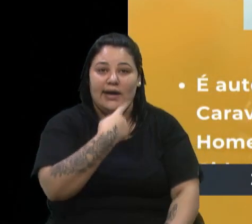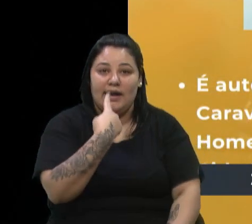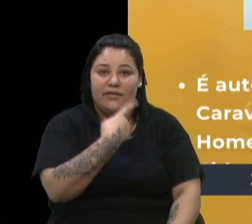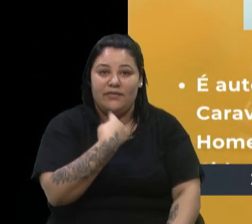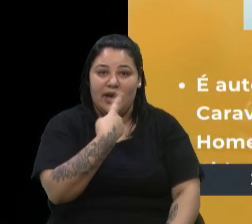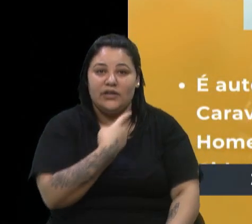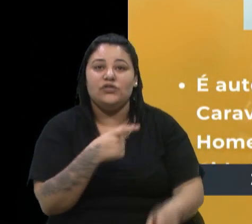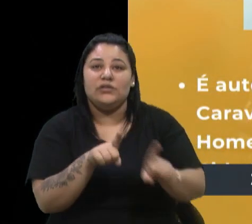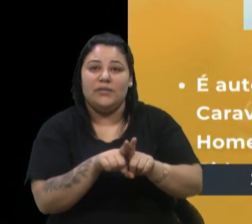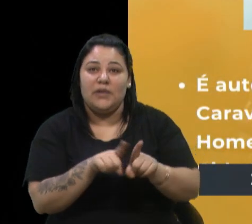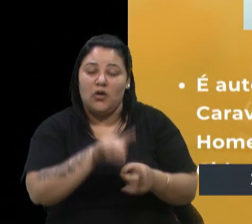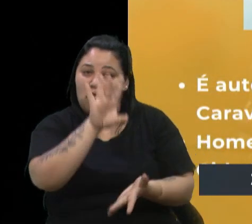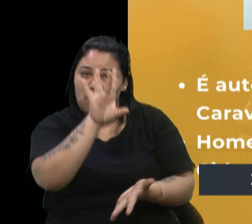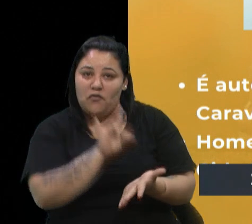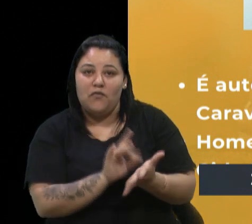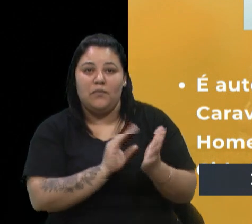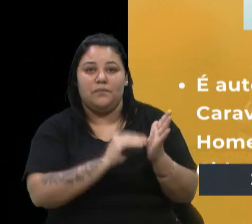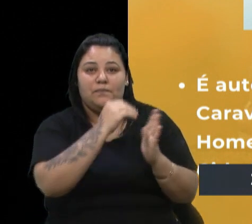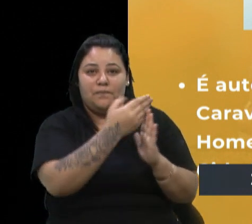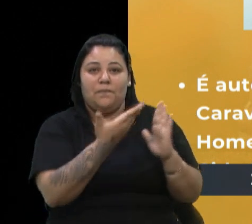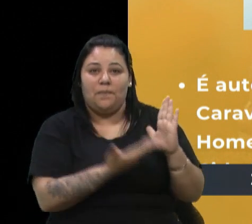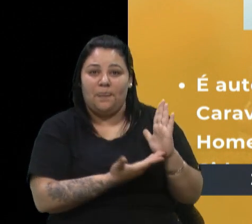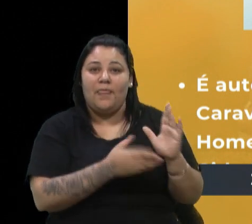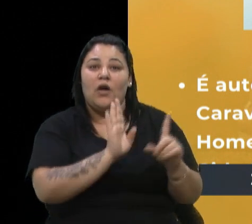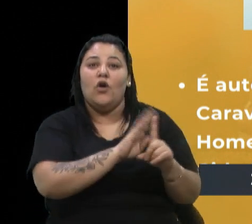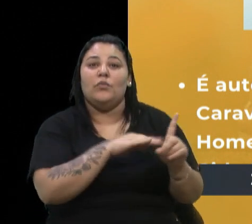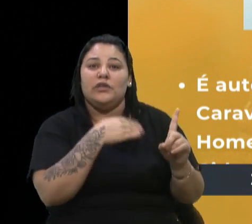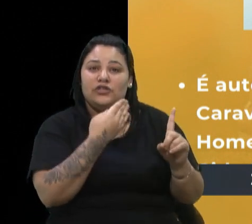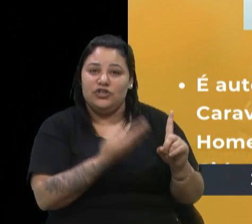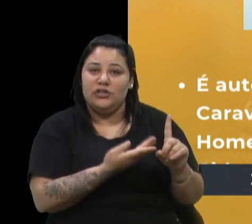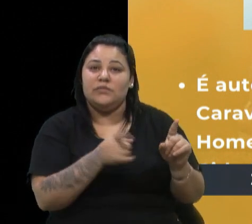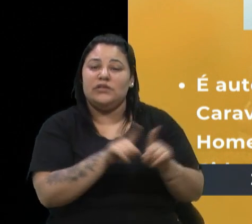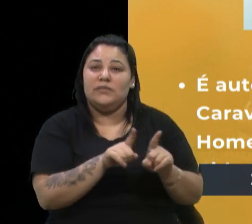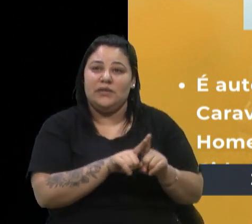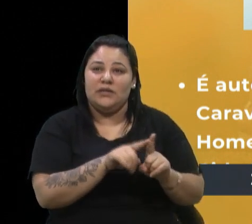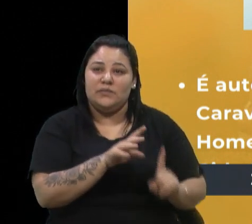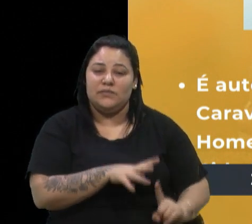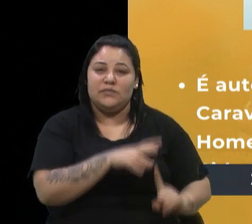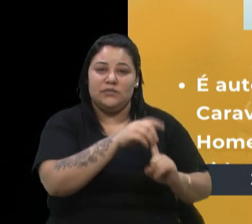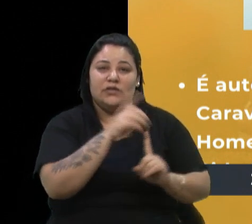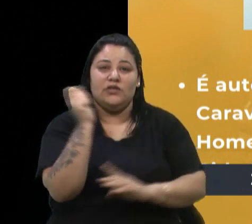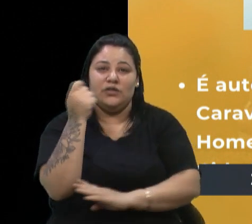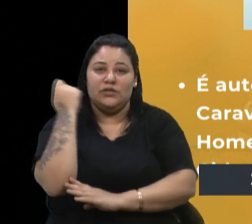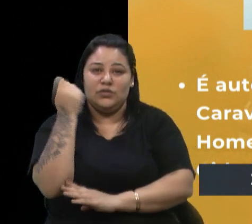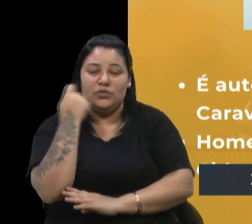município de Caxias. Homenageamos uma das grandes referências do estado do Rio Grande do Sul